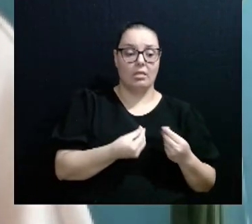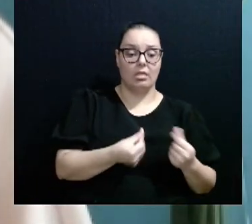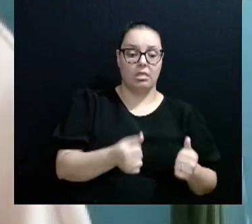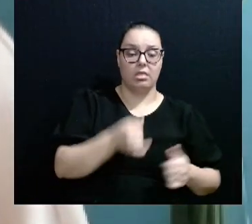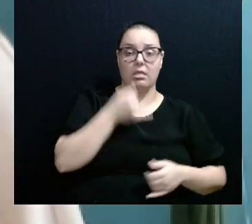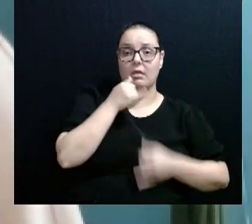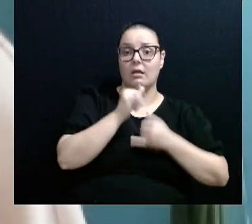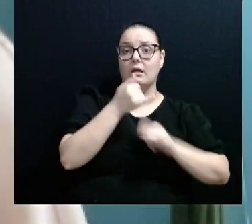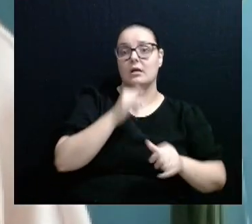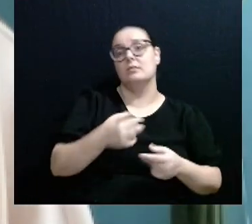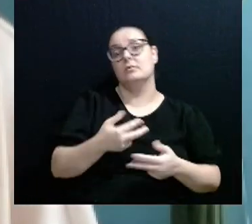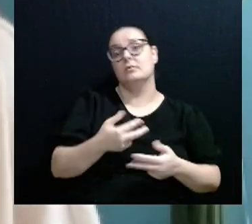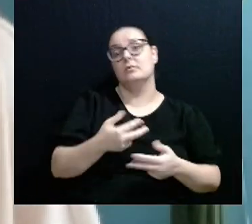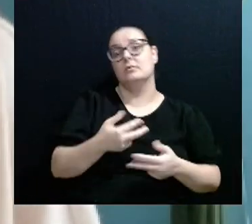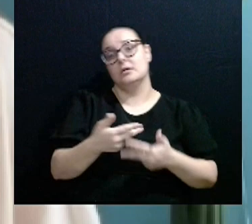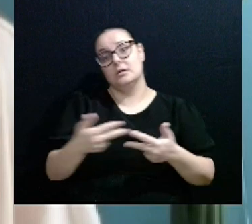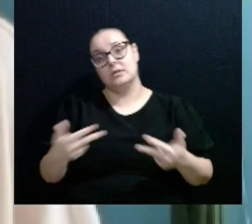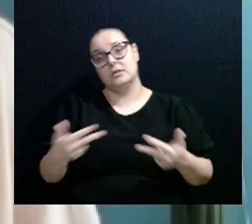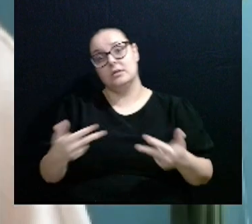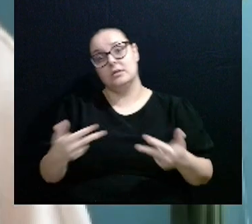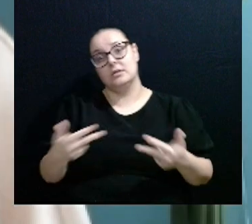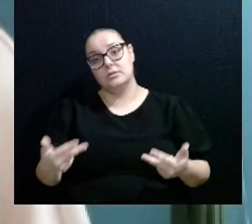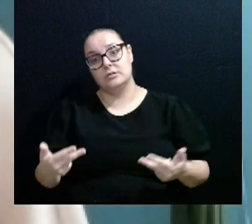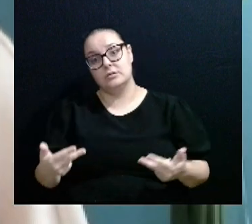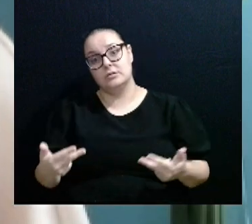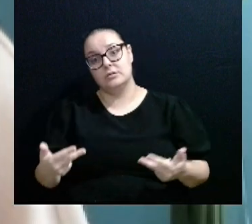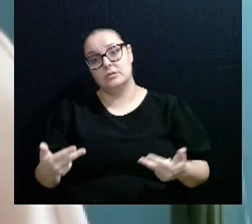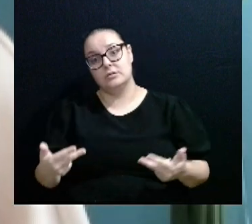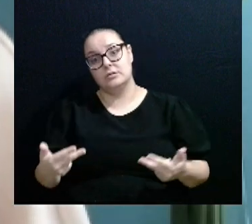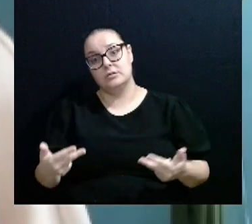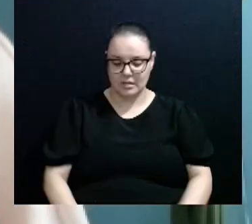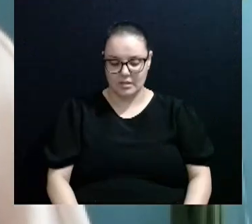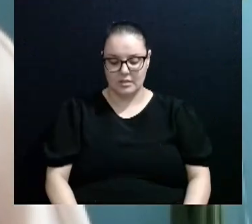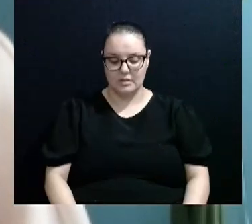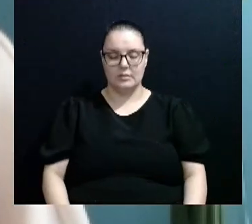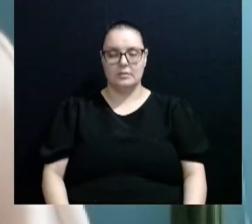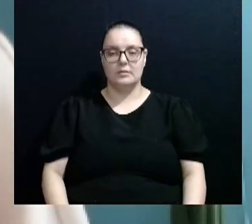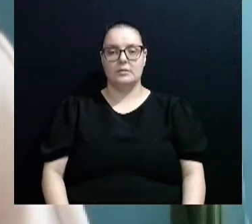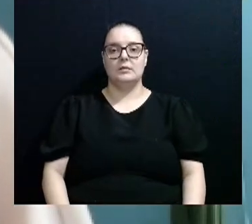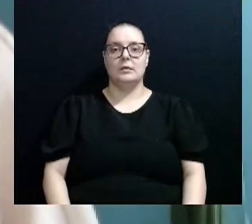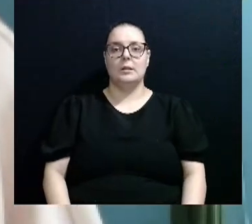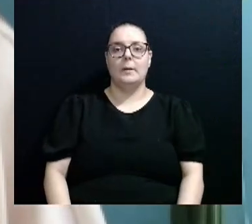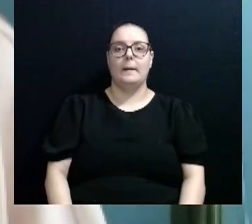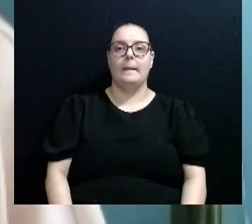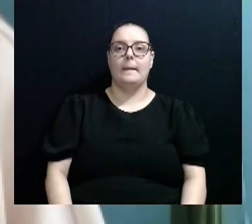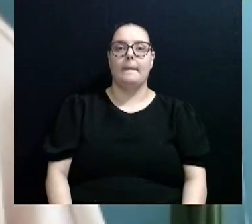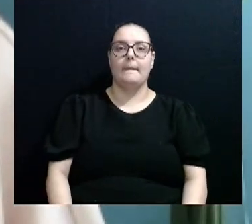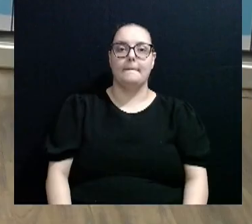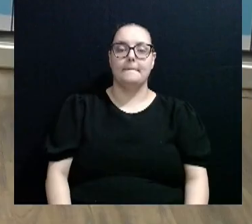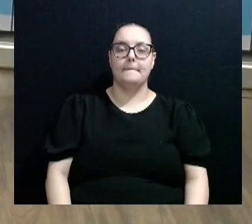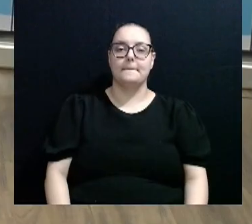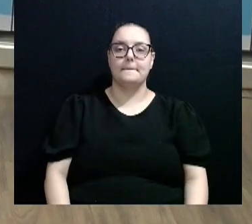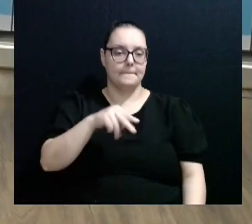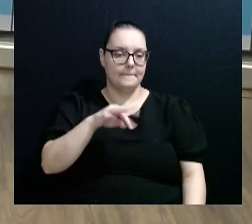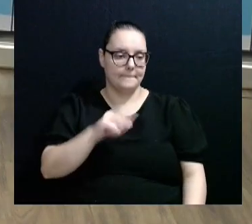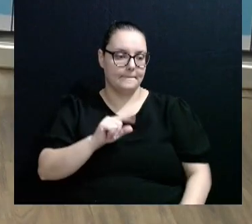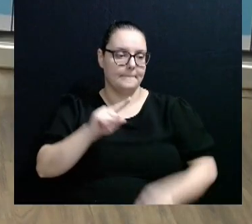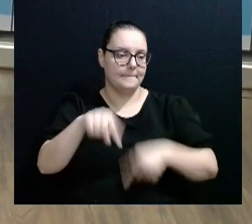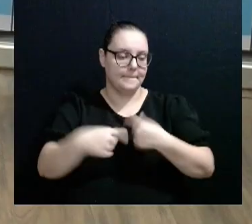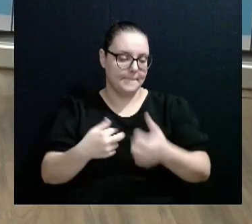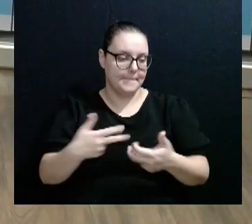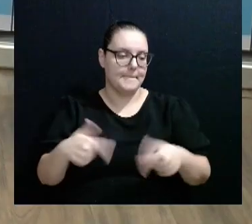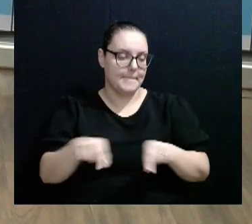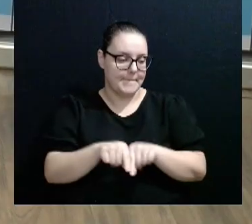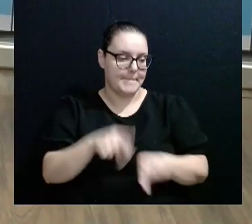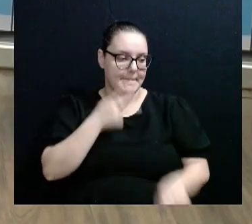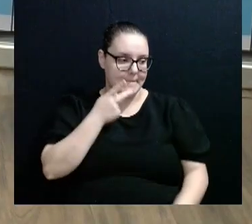você vai tentar evitar daqui para frente, né? Renato, queria abordar um outro lado com você também, para a pessoa